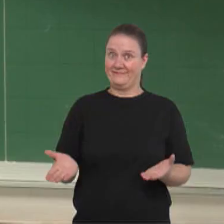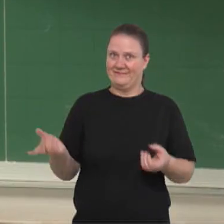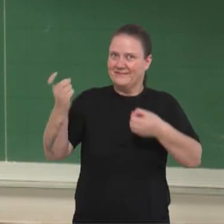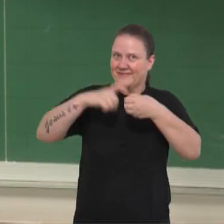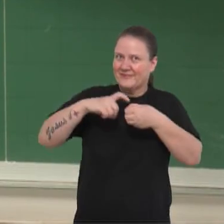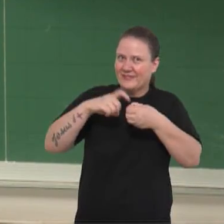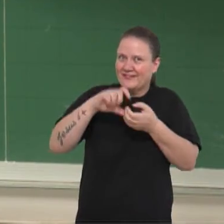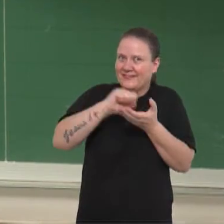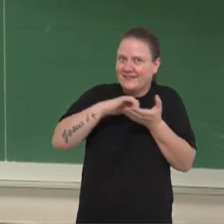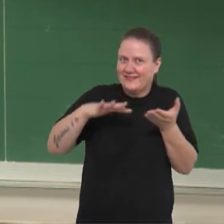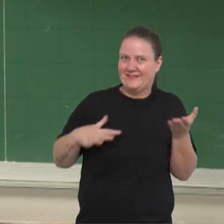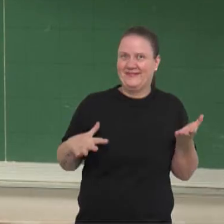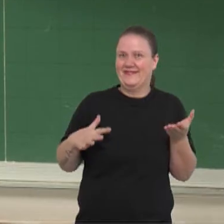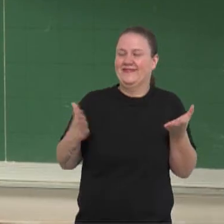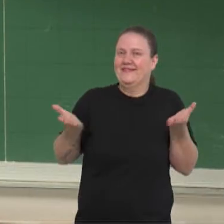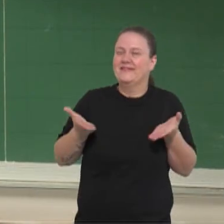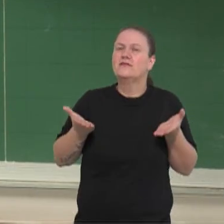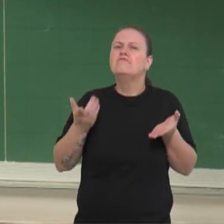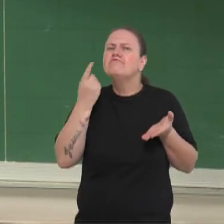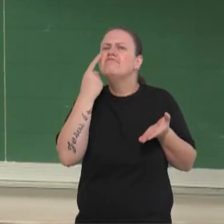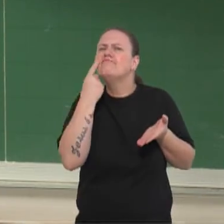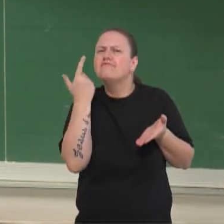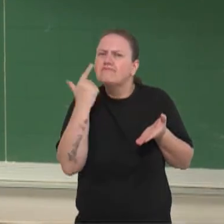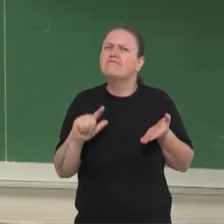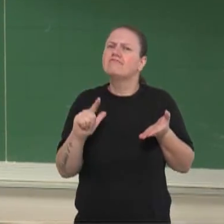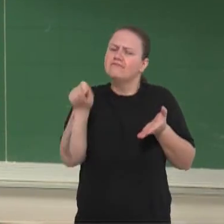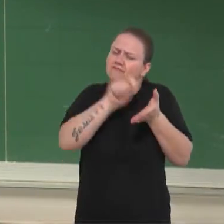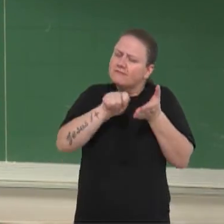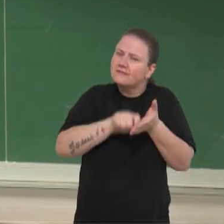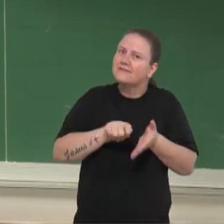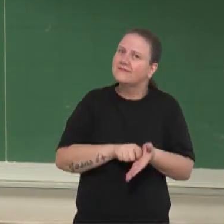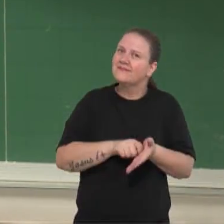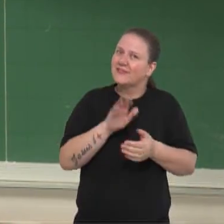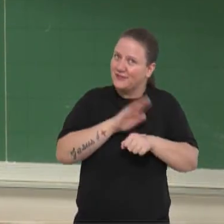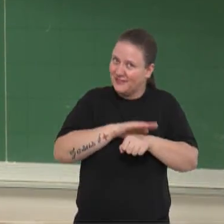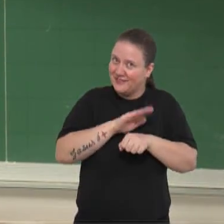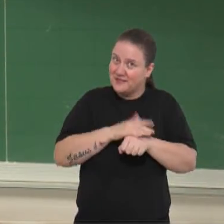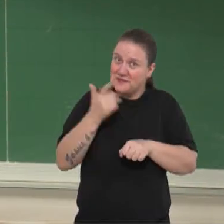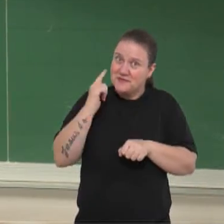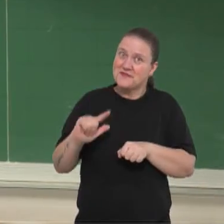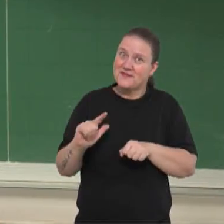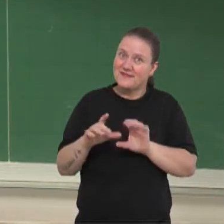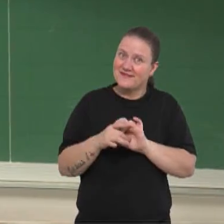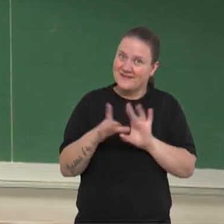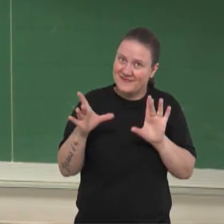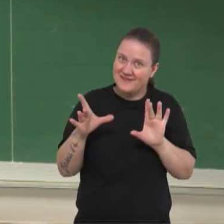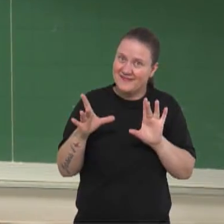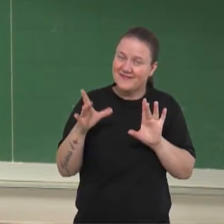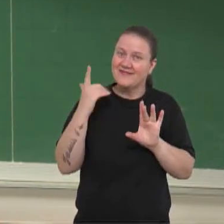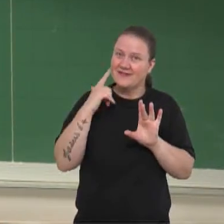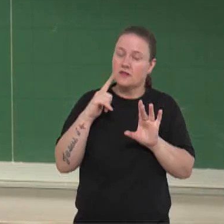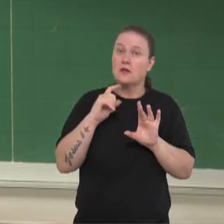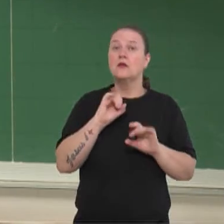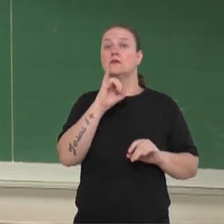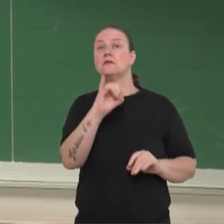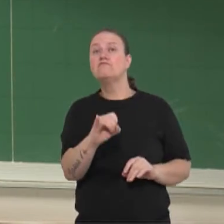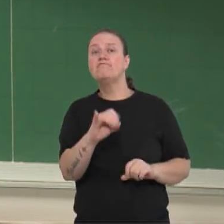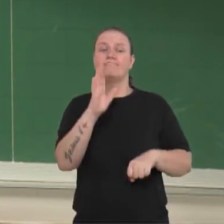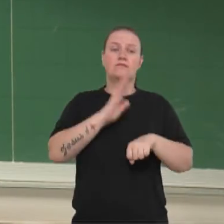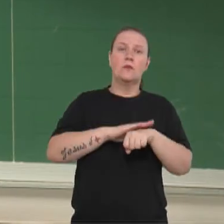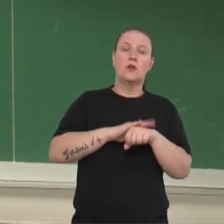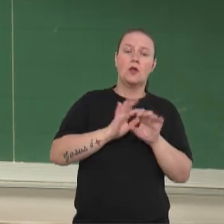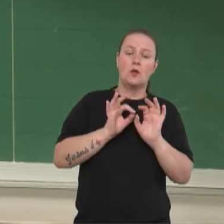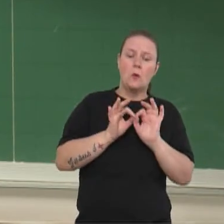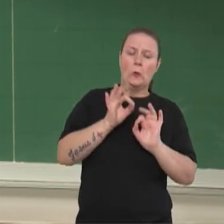Retomamos da atividade. E aí, conseguiram produzir? O tempo foi suficiente? Se caso você não conseguiu